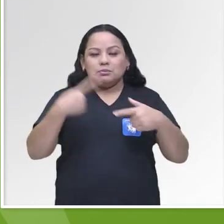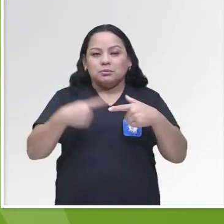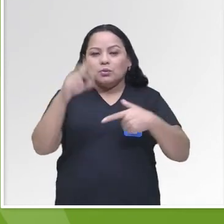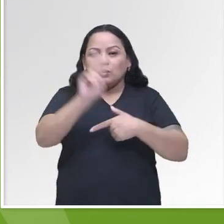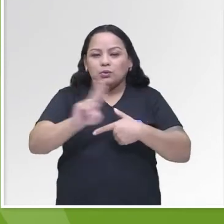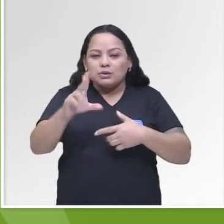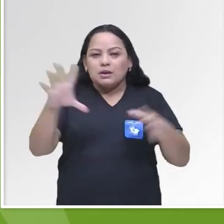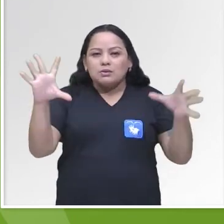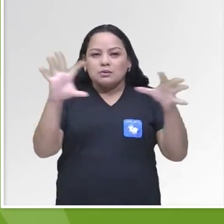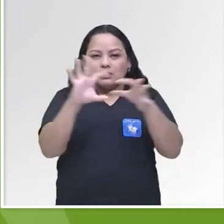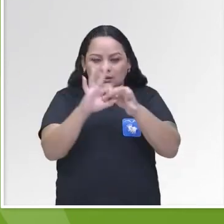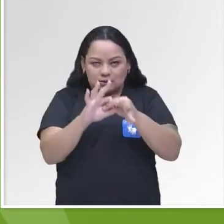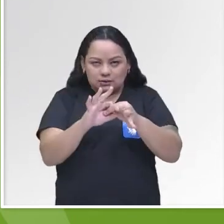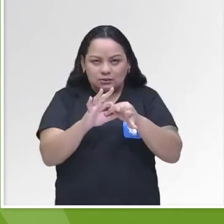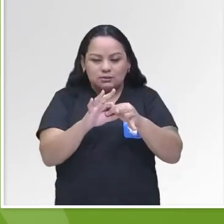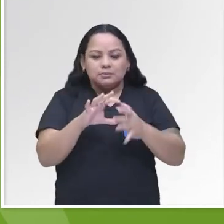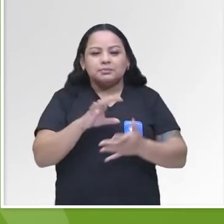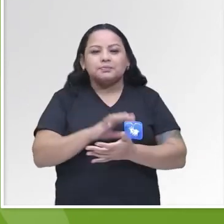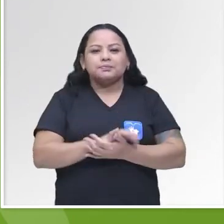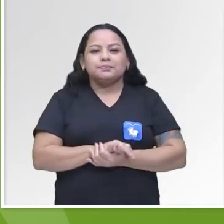ligantes,